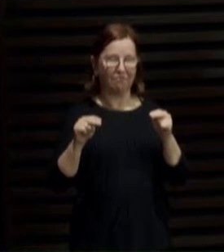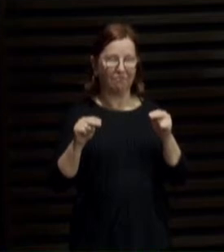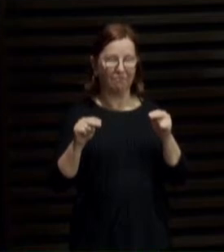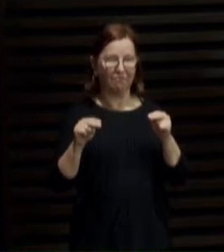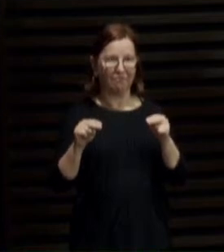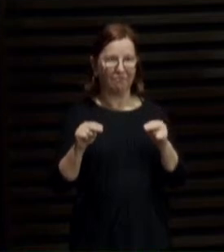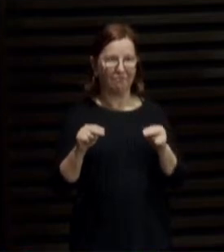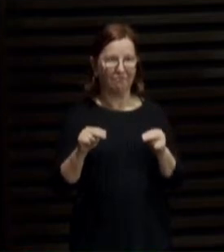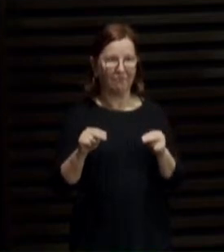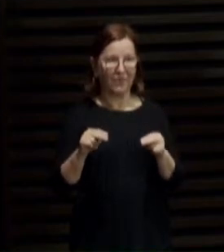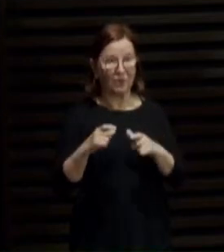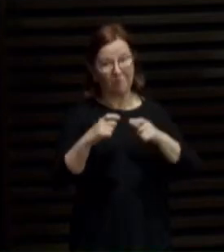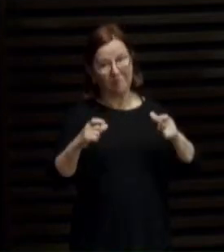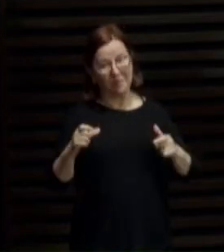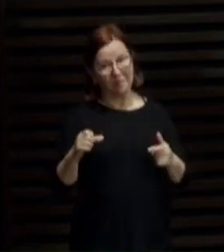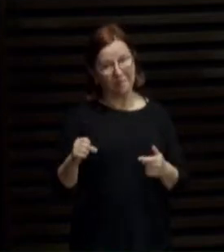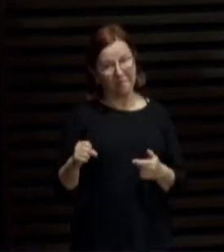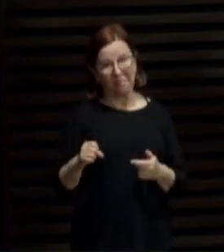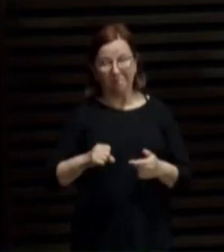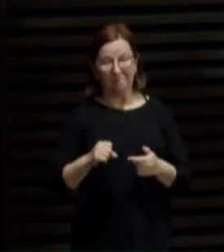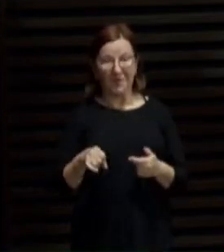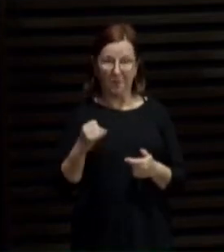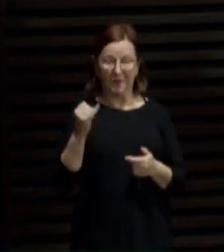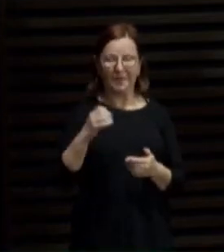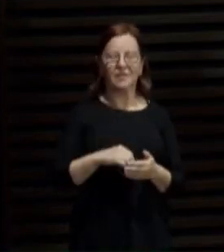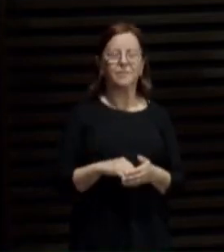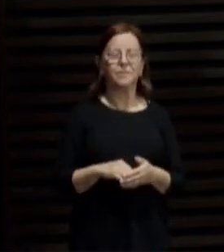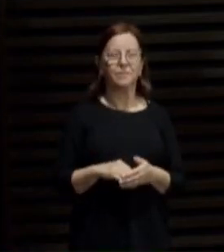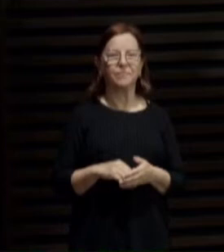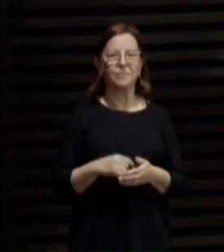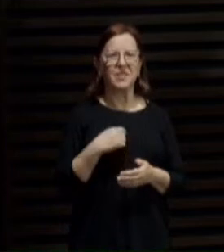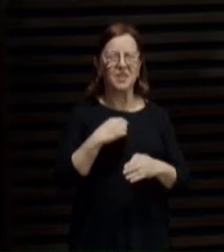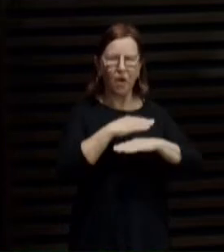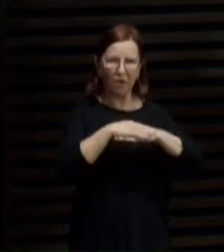propriedade. E nós temos conversado com